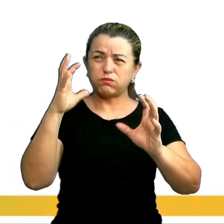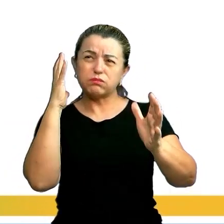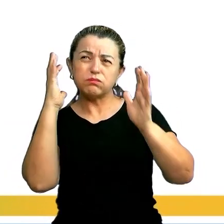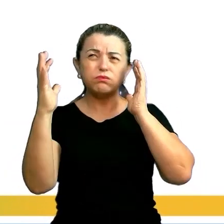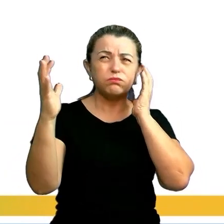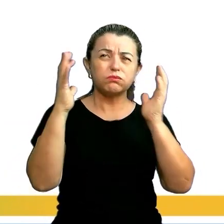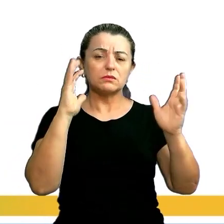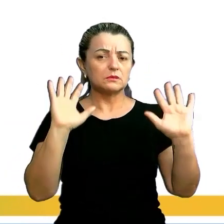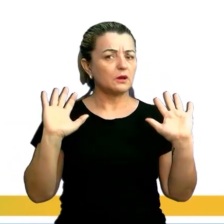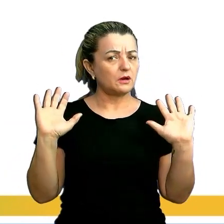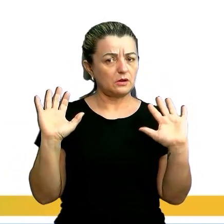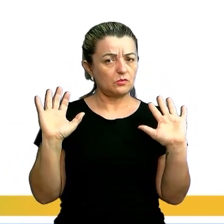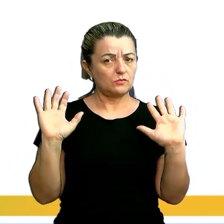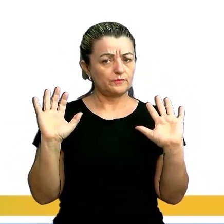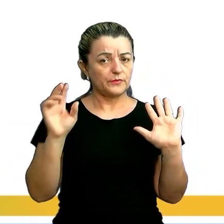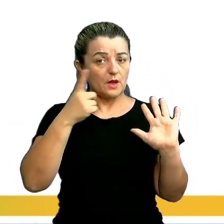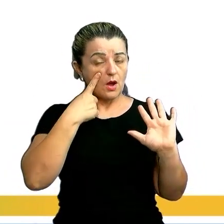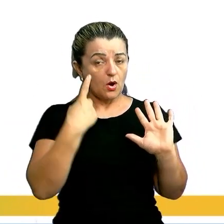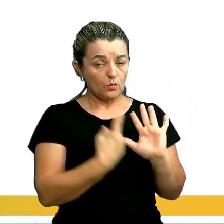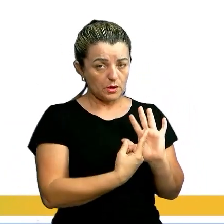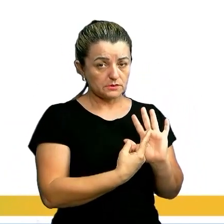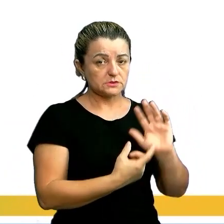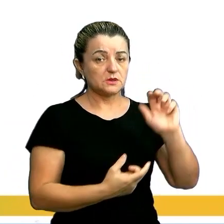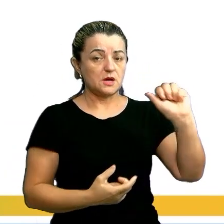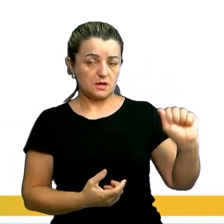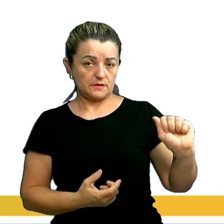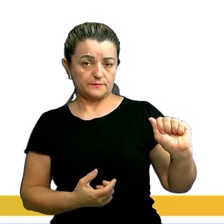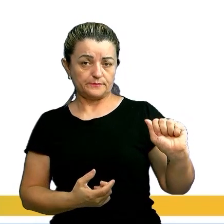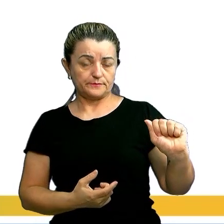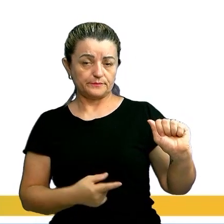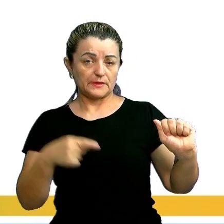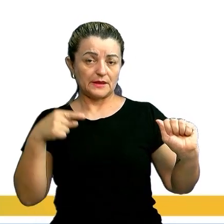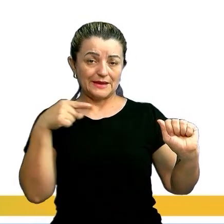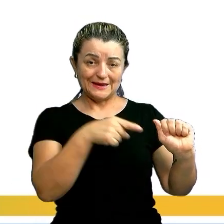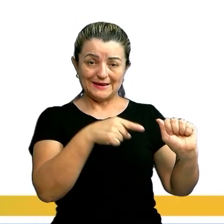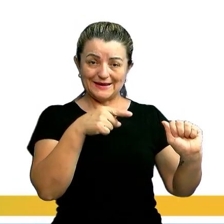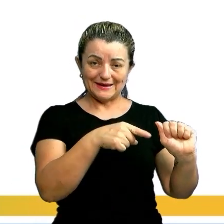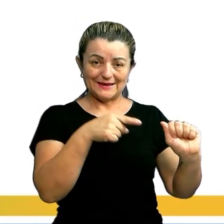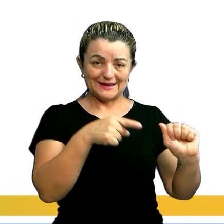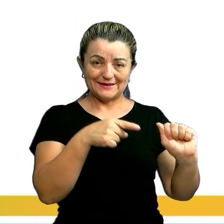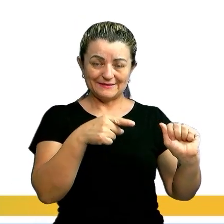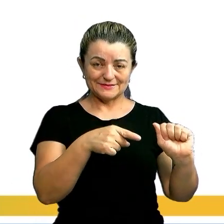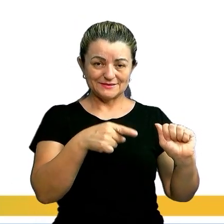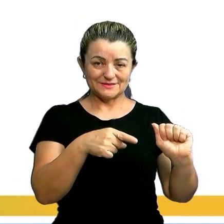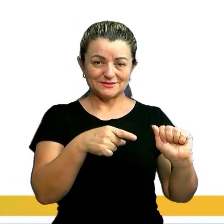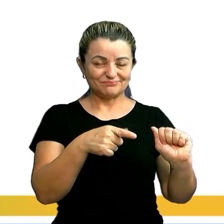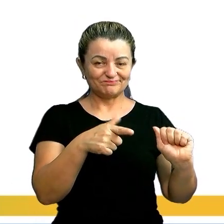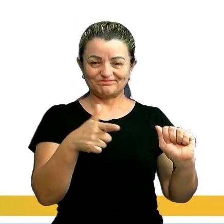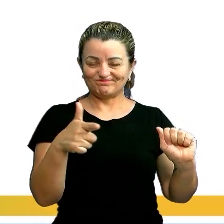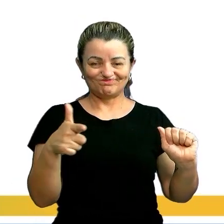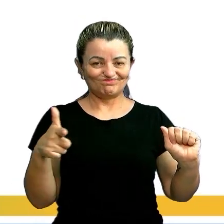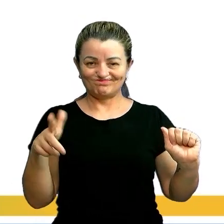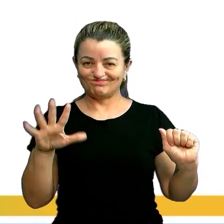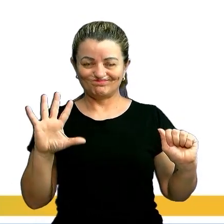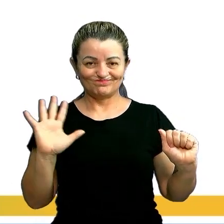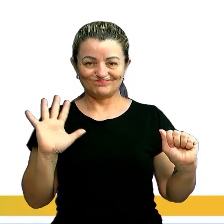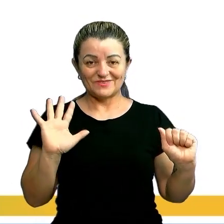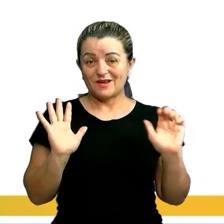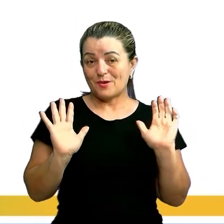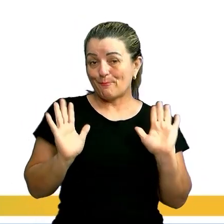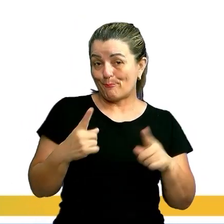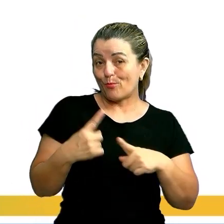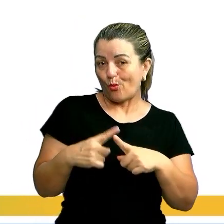classificação, vamos lá. Letra A. Ela é completamente despropositada, já que peixes